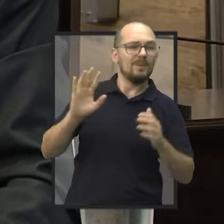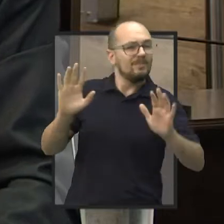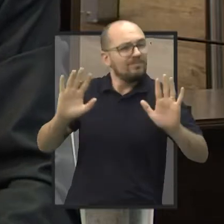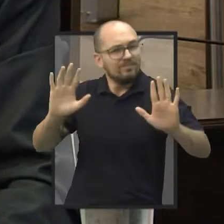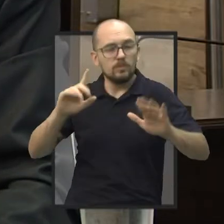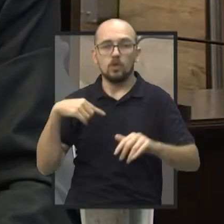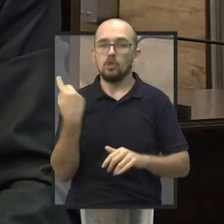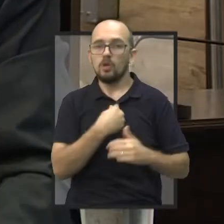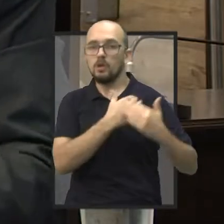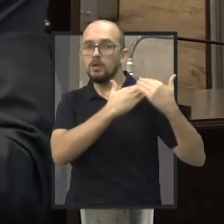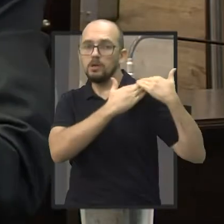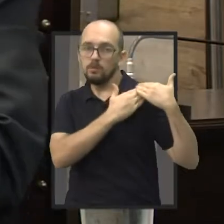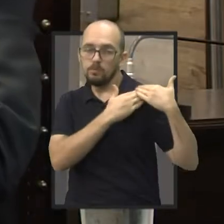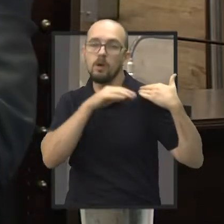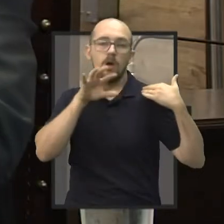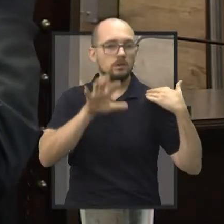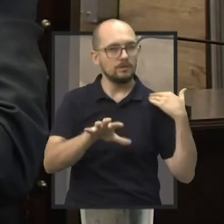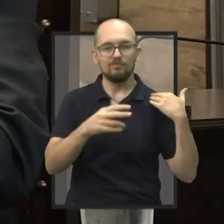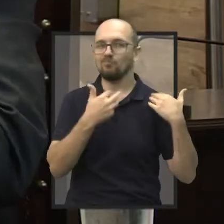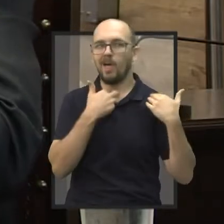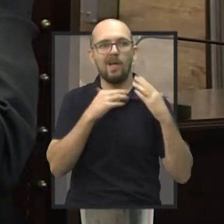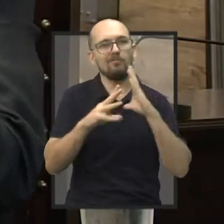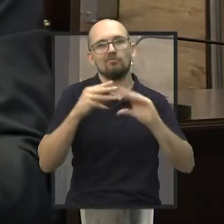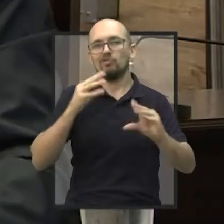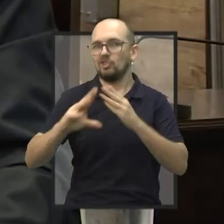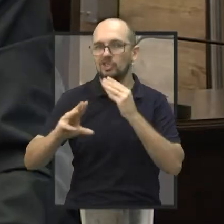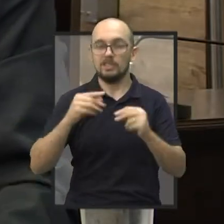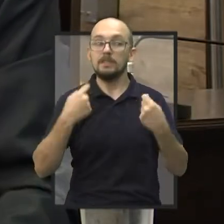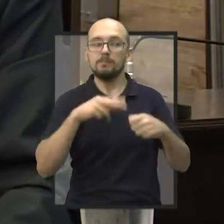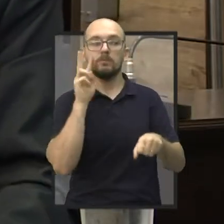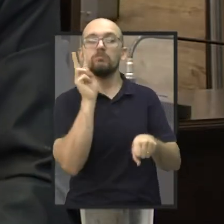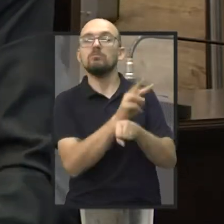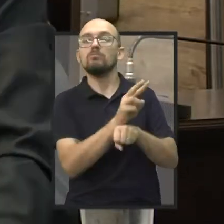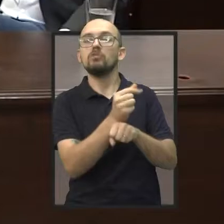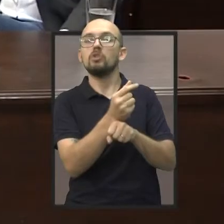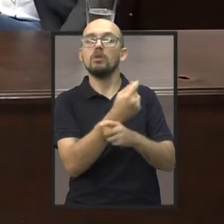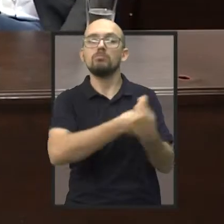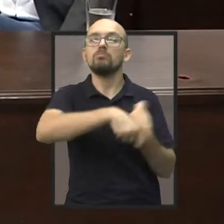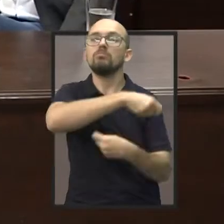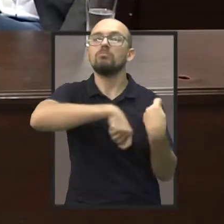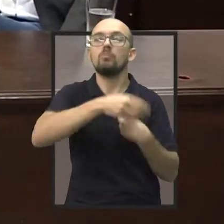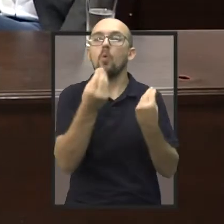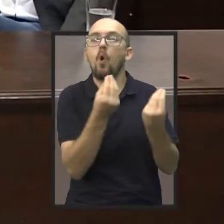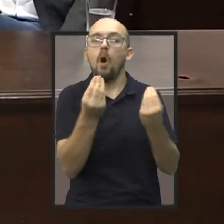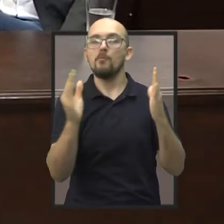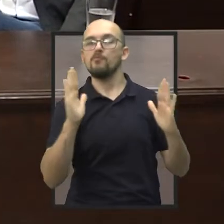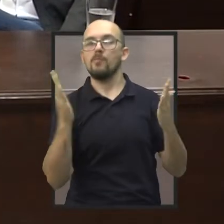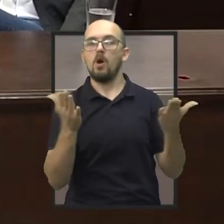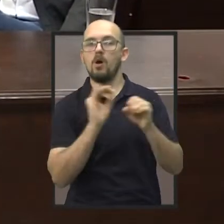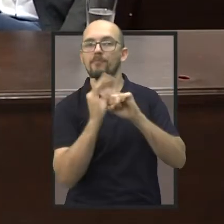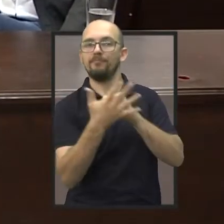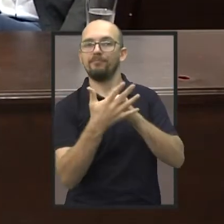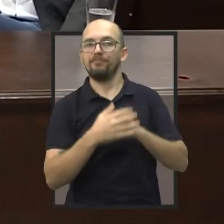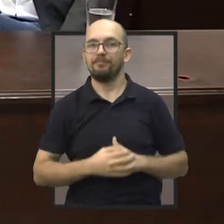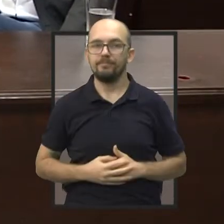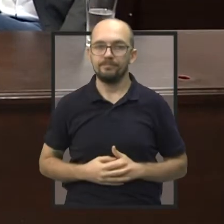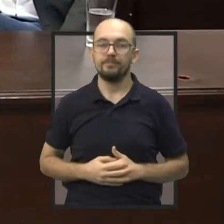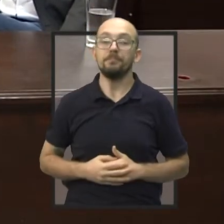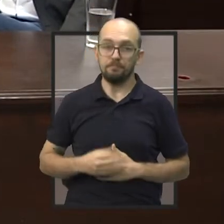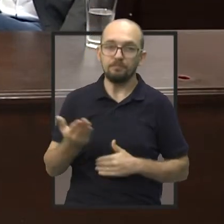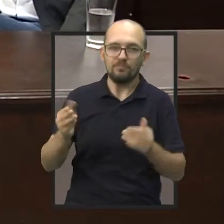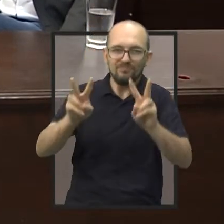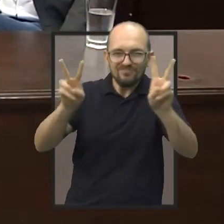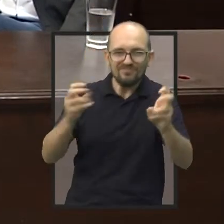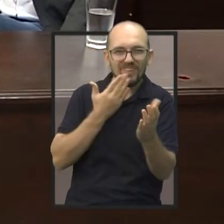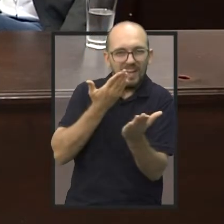função nossa é essa e nós não podemos fugir de cumprir o nosso objetivo. Falando sobre esses requerimentos, né, vereador, o